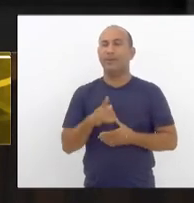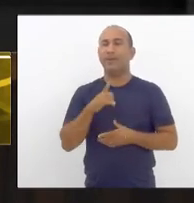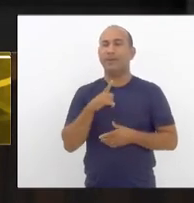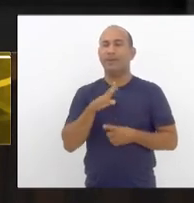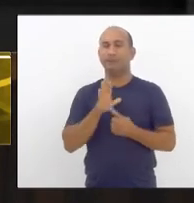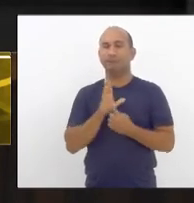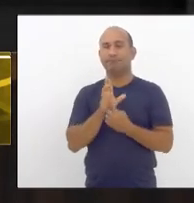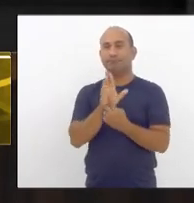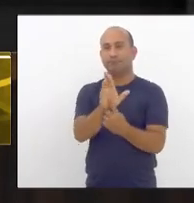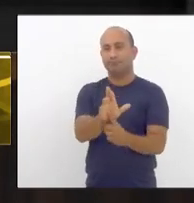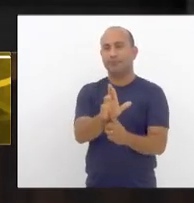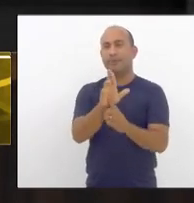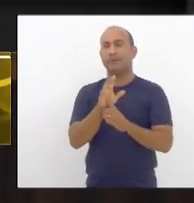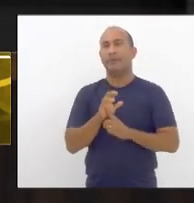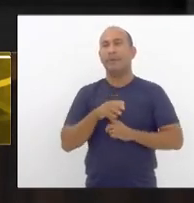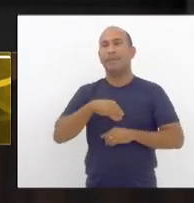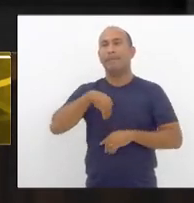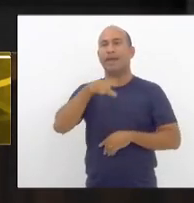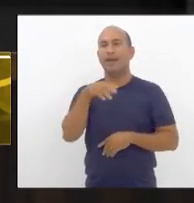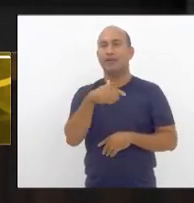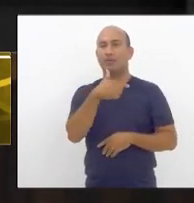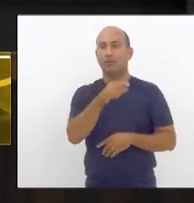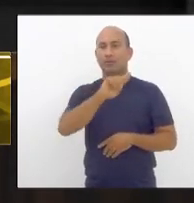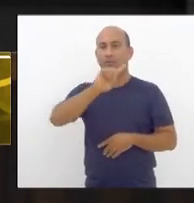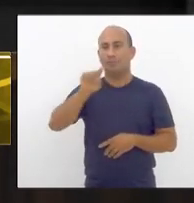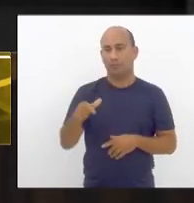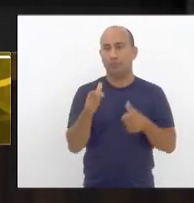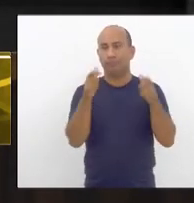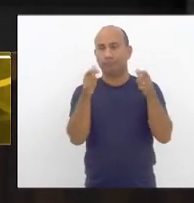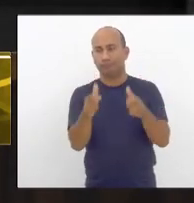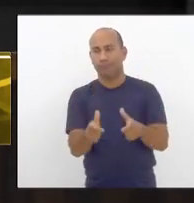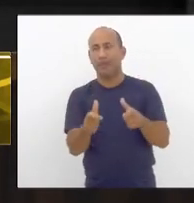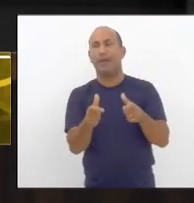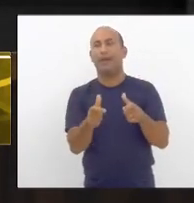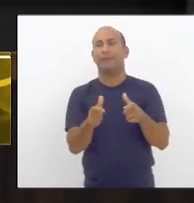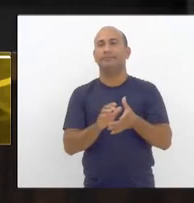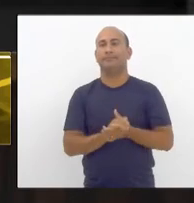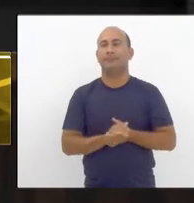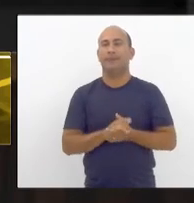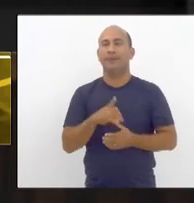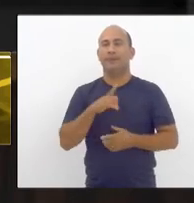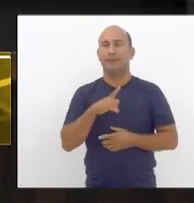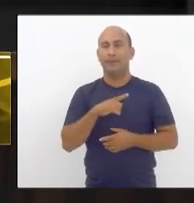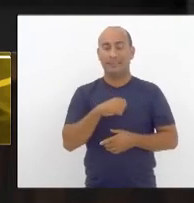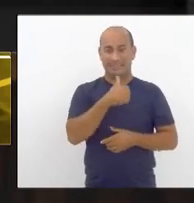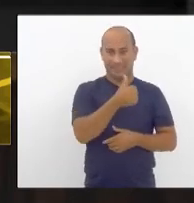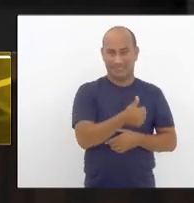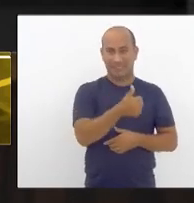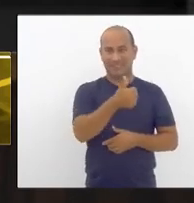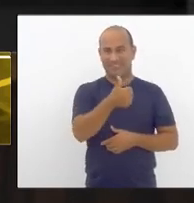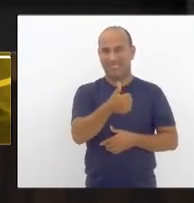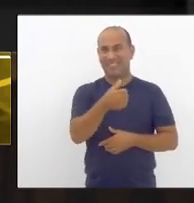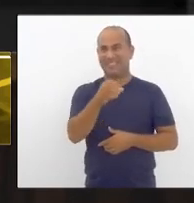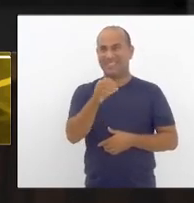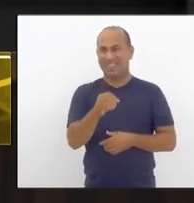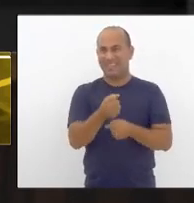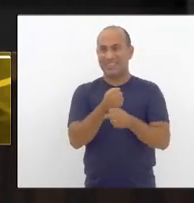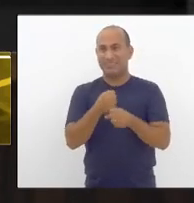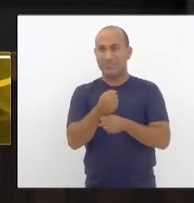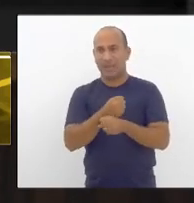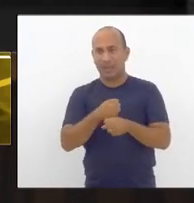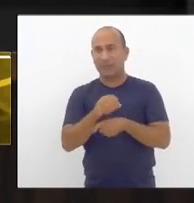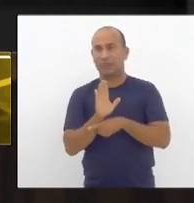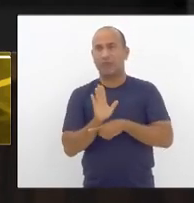representa mais de 2 mil estabelecimentos do setor e possui 110 anos de contribuição